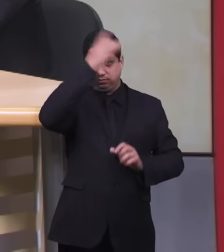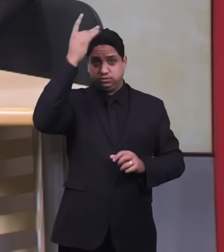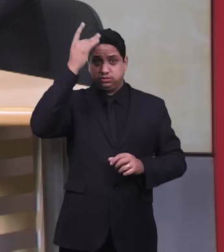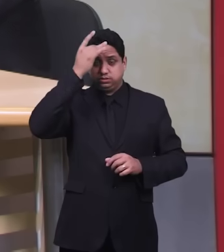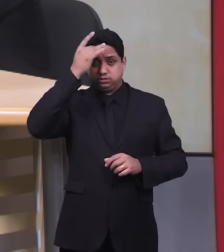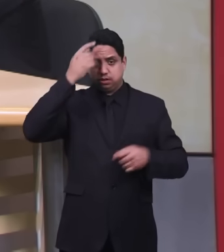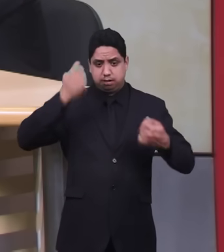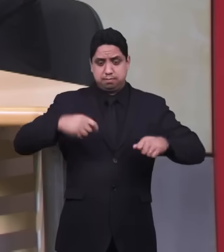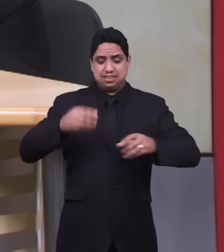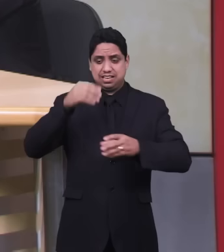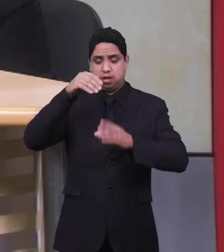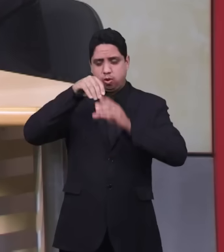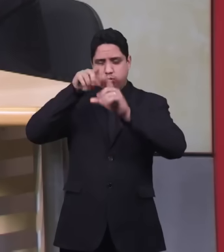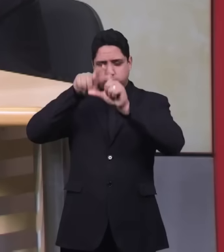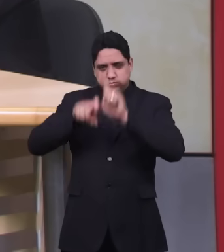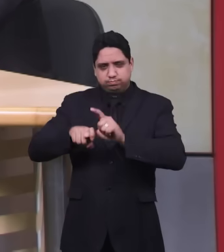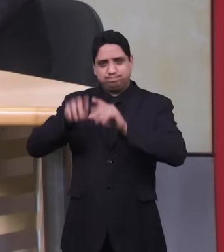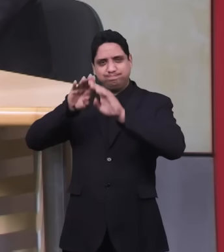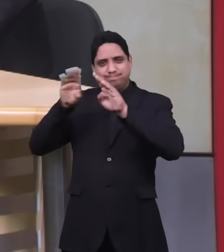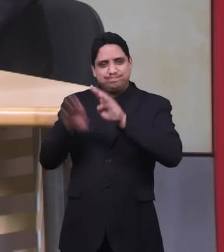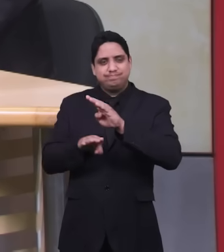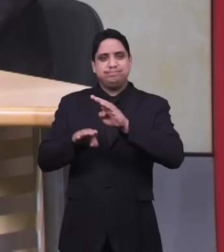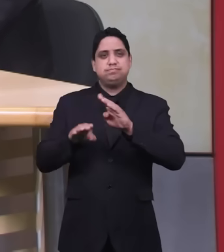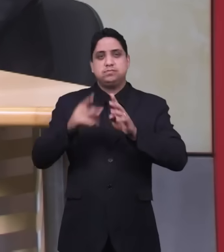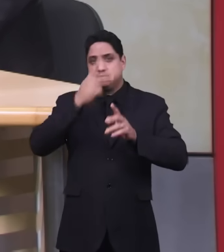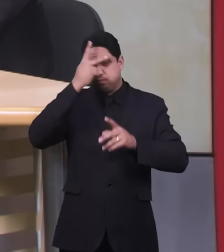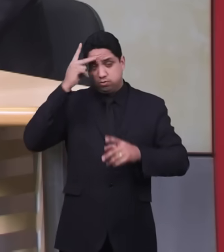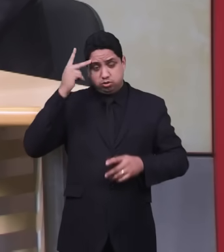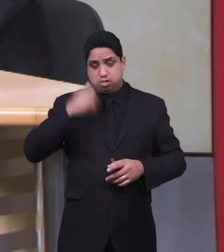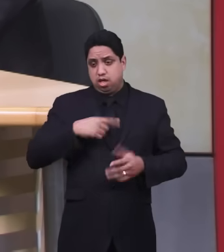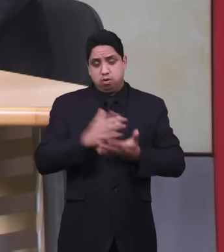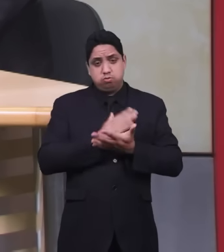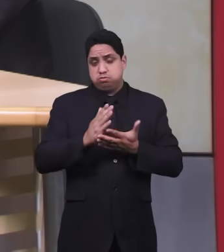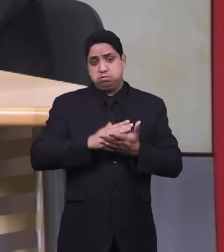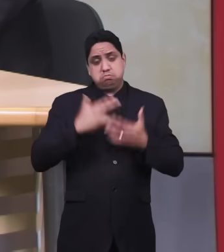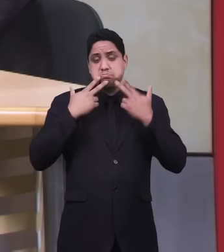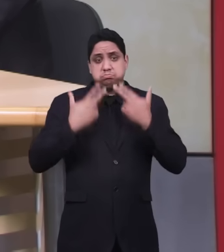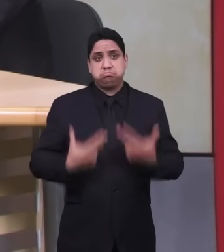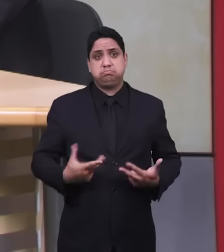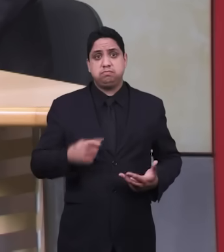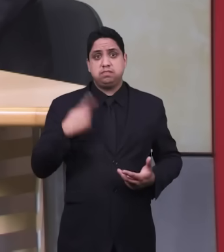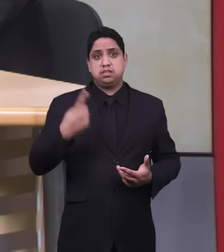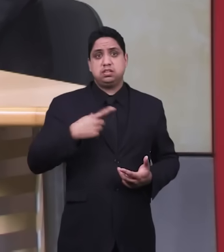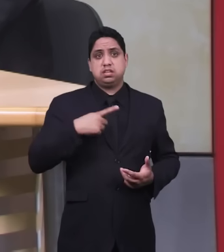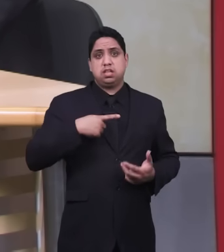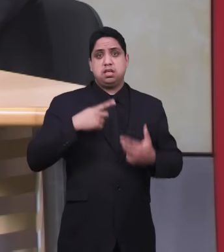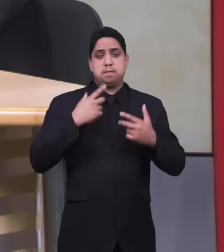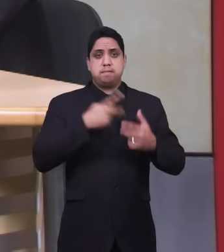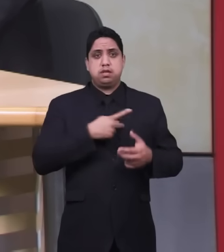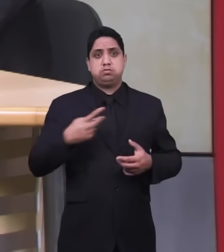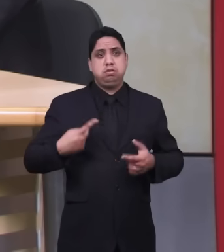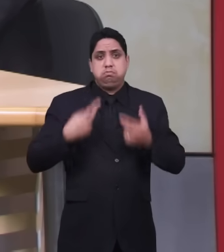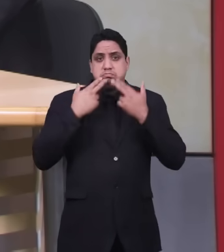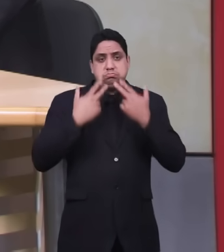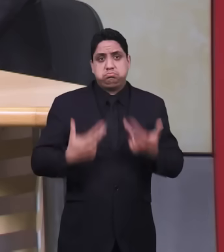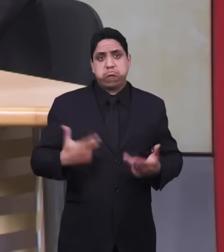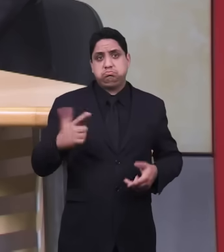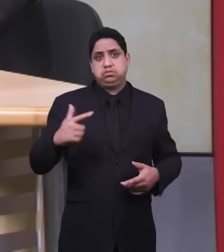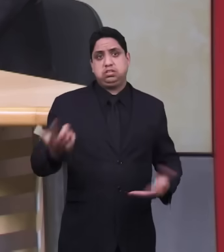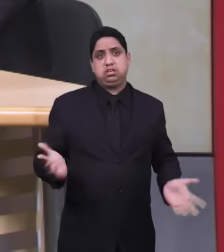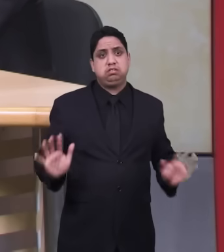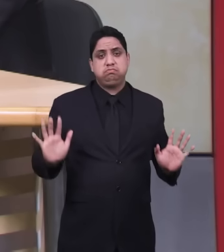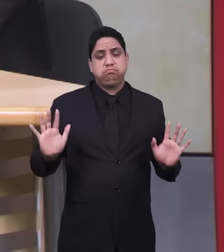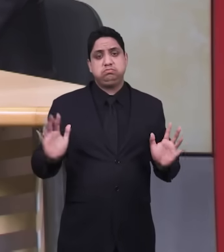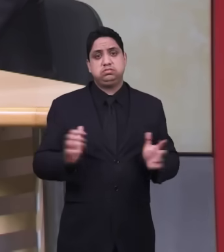estar pleno do Espírito Santo. E a pessoa tem uns que não falam língua estranha. Tem pastores nossos que não fazem isso. Claro, quer claro. Dizer, então, você nem